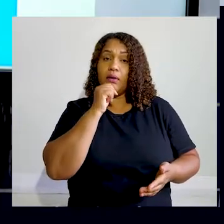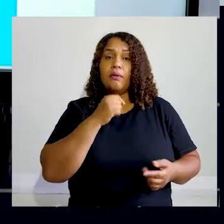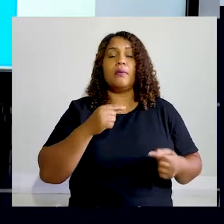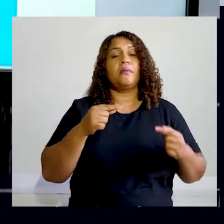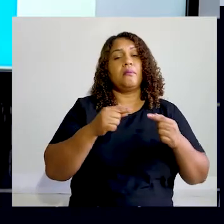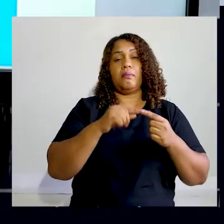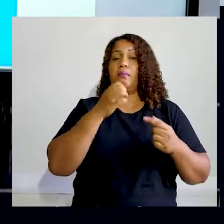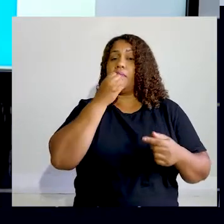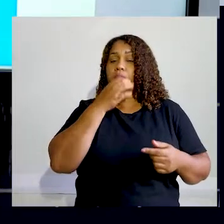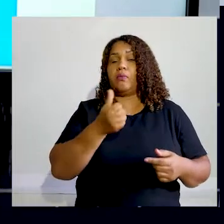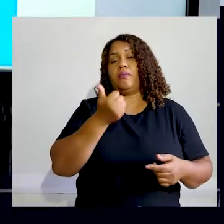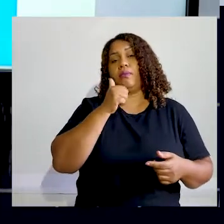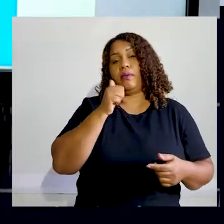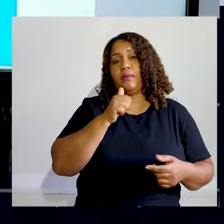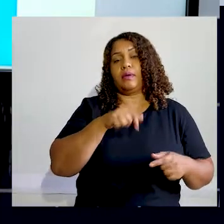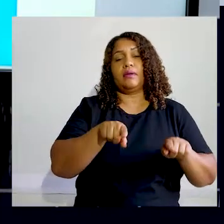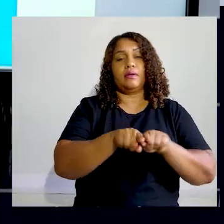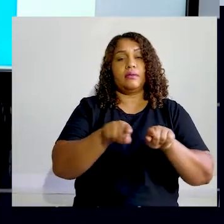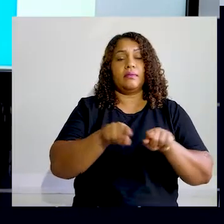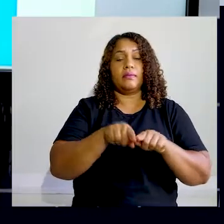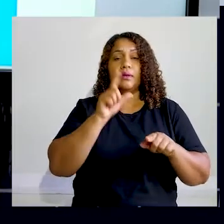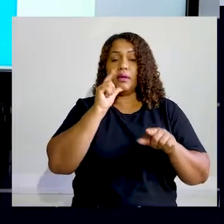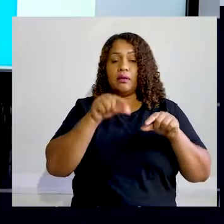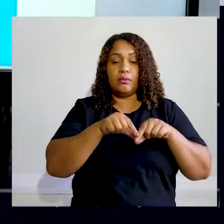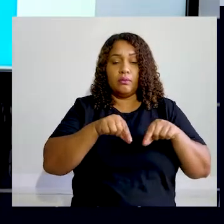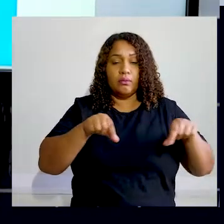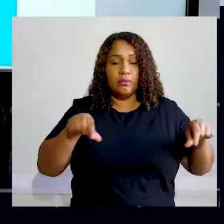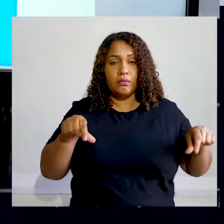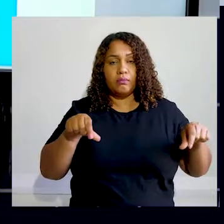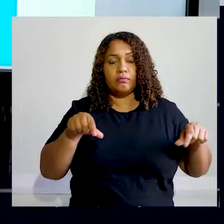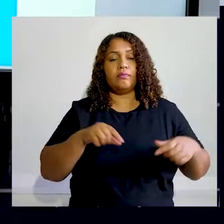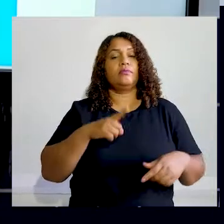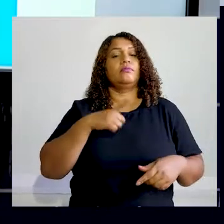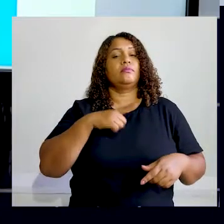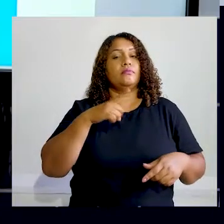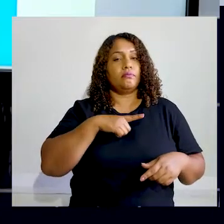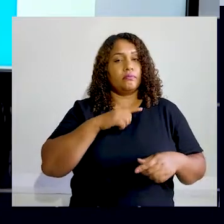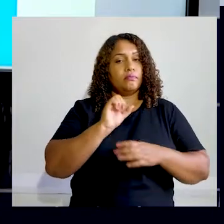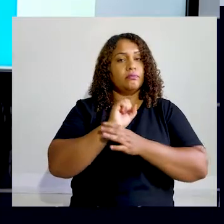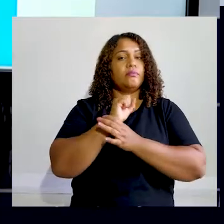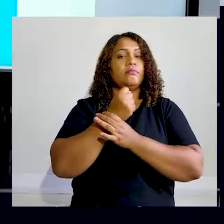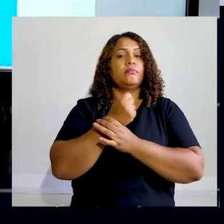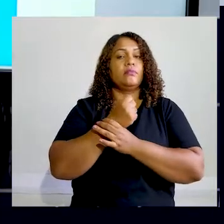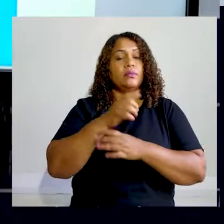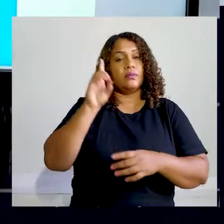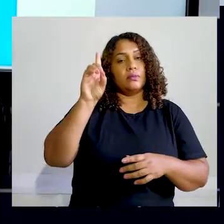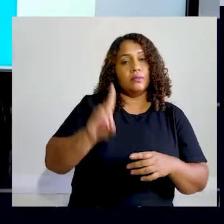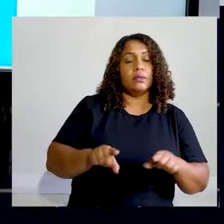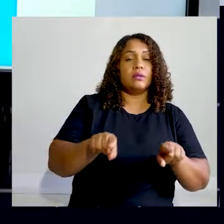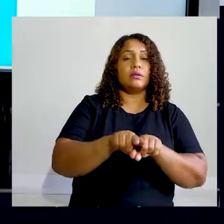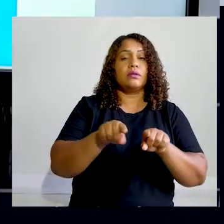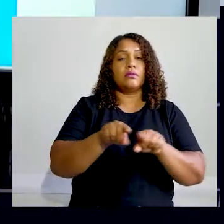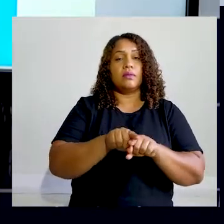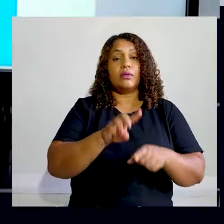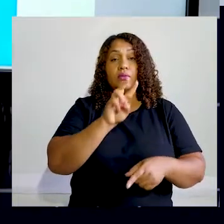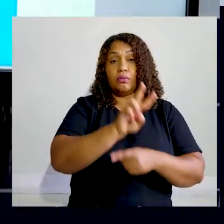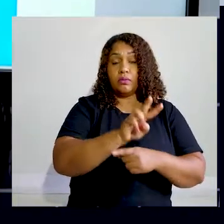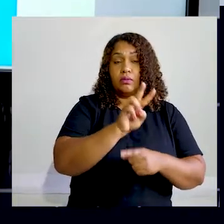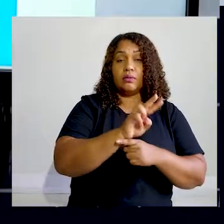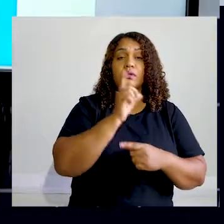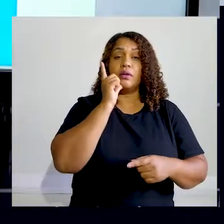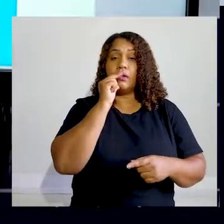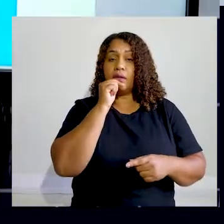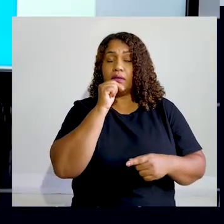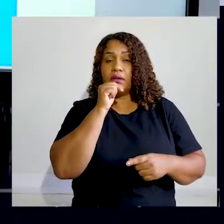potável e saneamento, com o objetivo geral de assegurar a disponibilidade e gestão sustentável da água